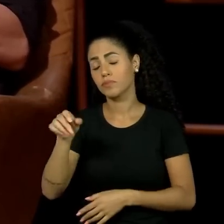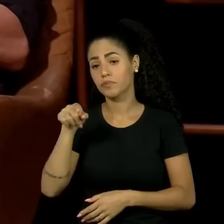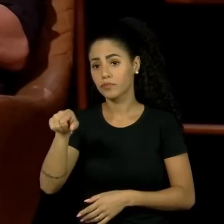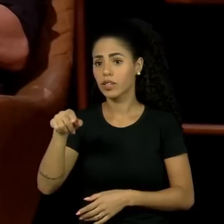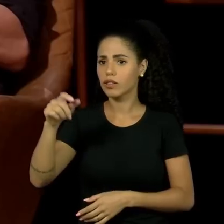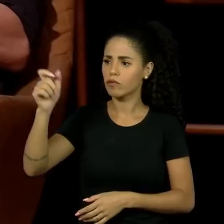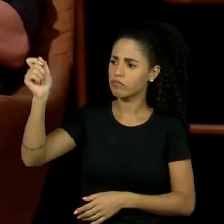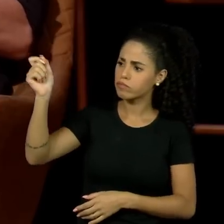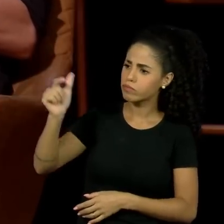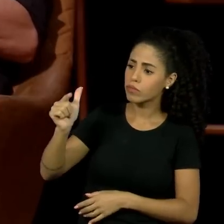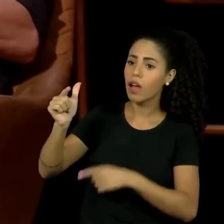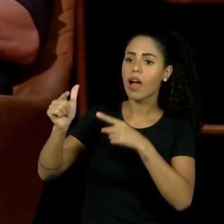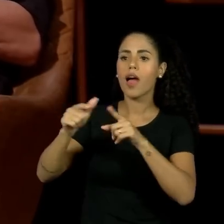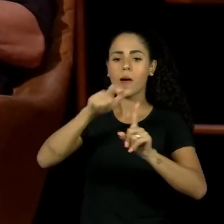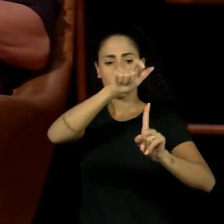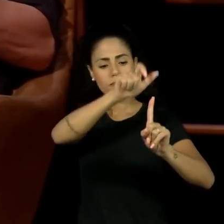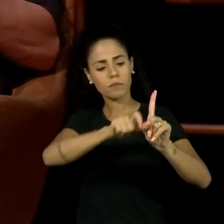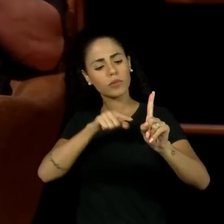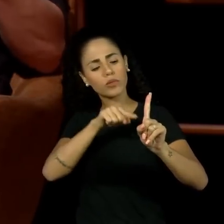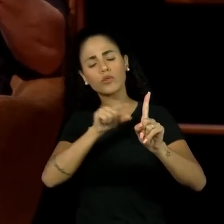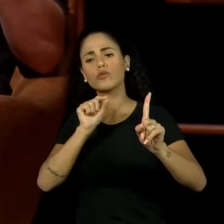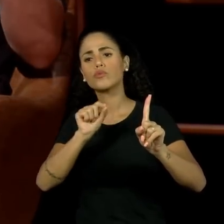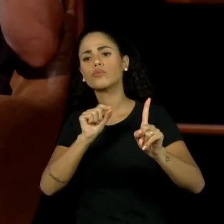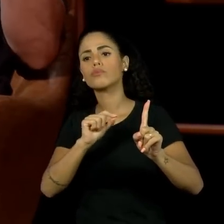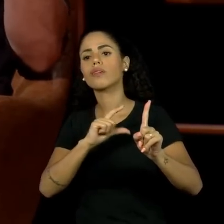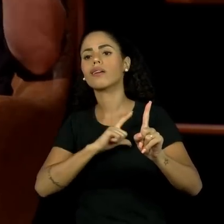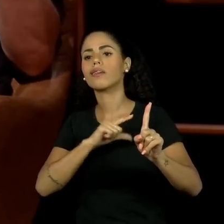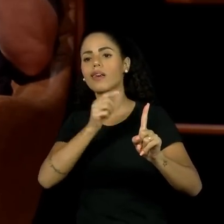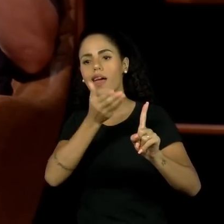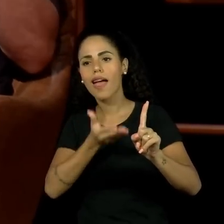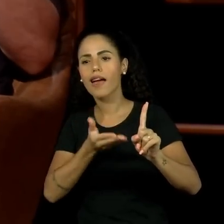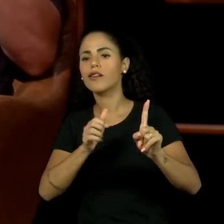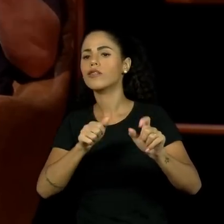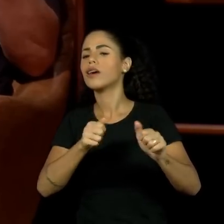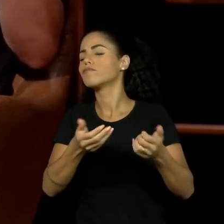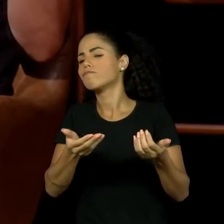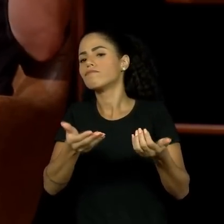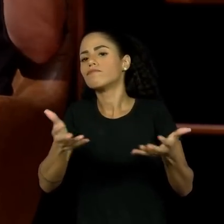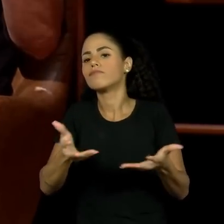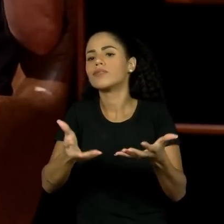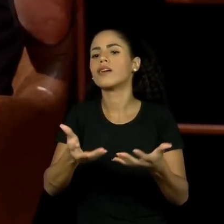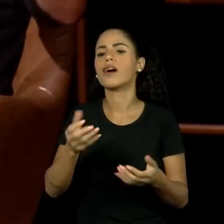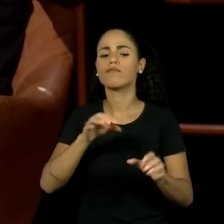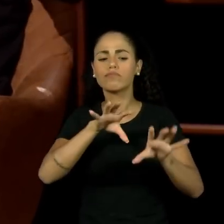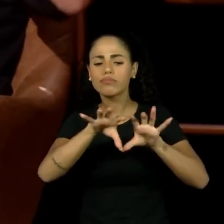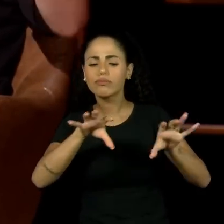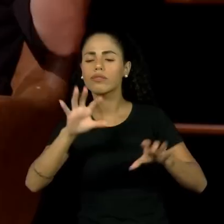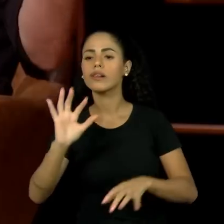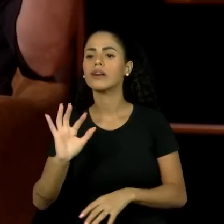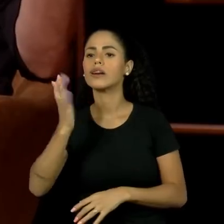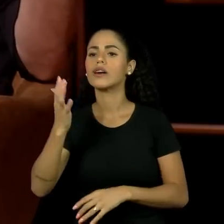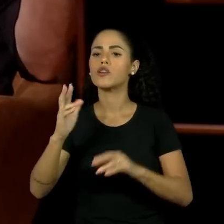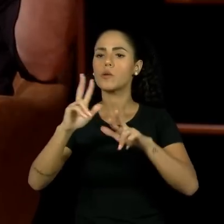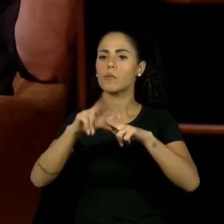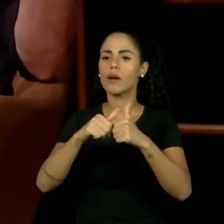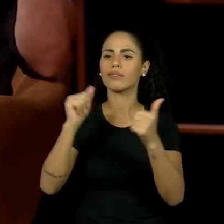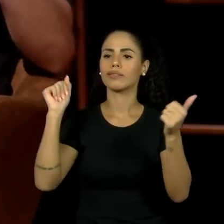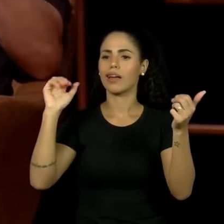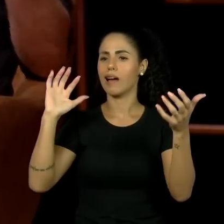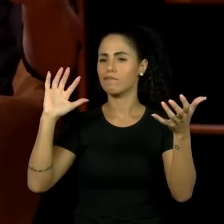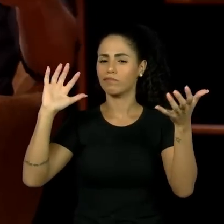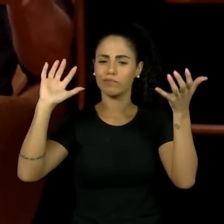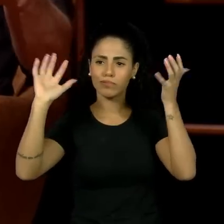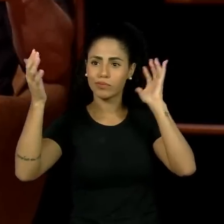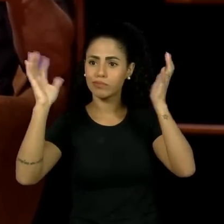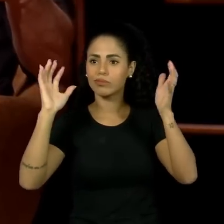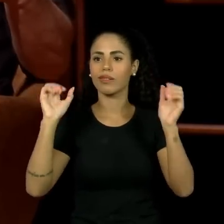ele é um personagem que ele é muito movido, ele é muito afetado pela natureza. Isso